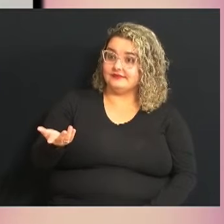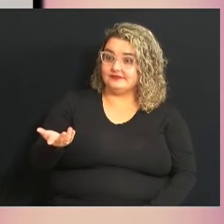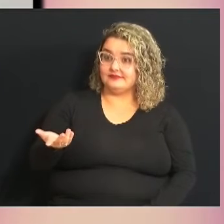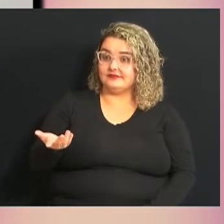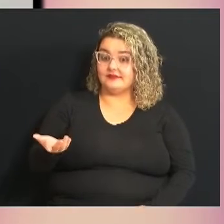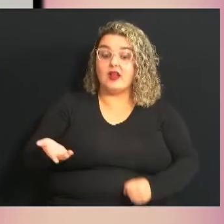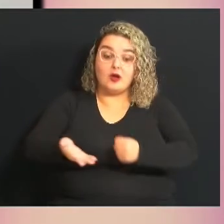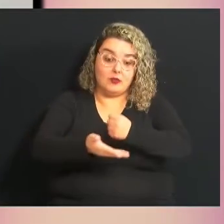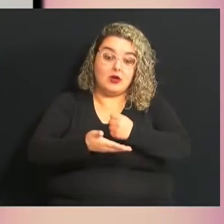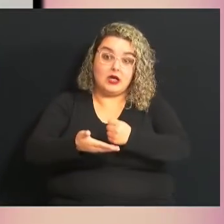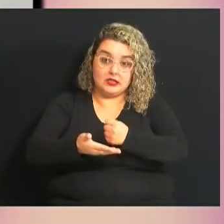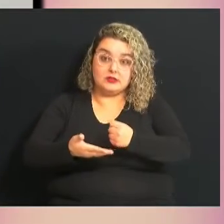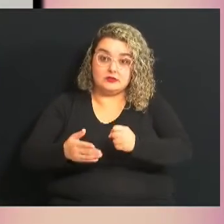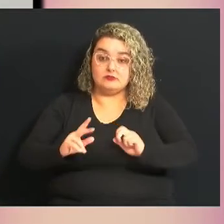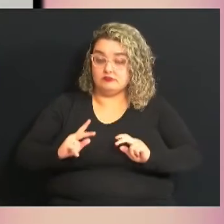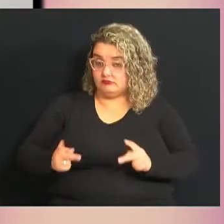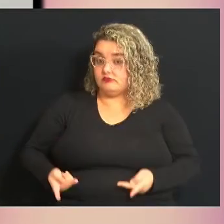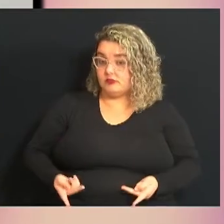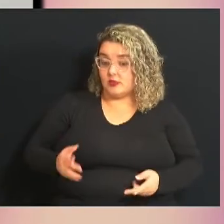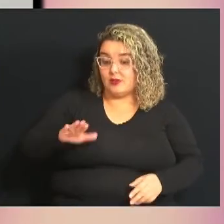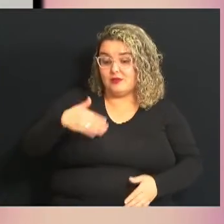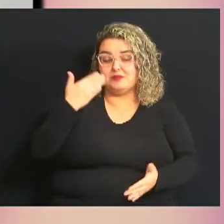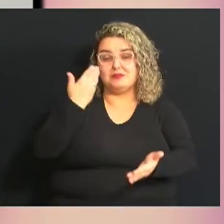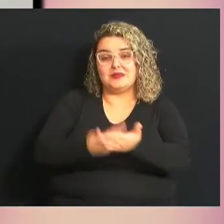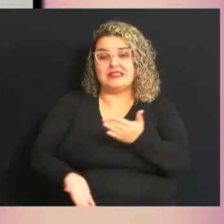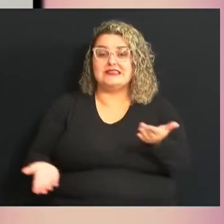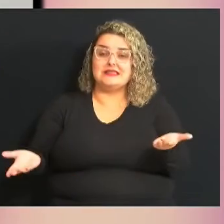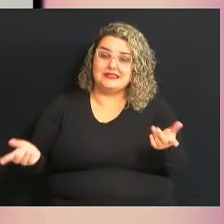básica do ser humano, né? Quando você perde, né? É